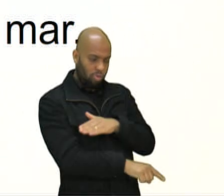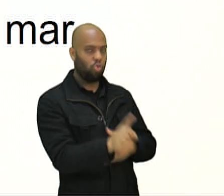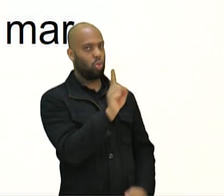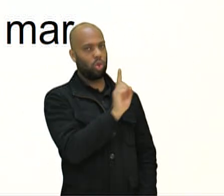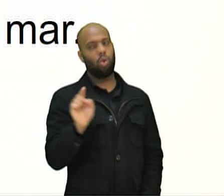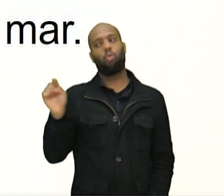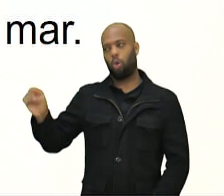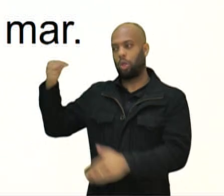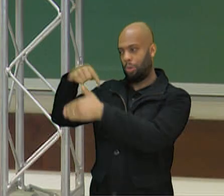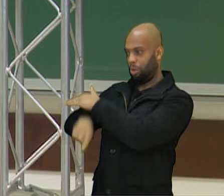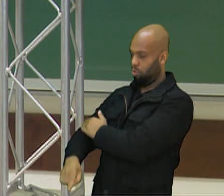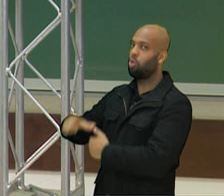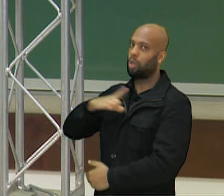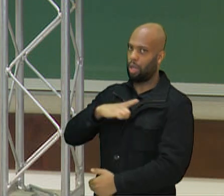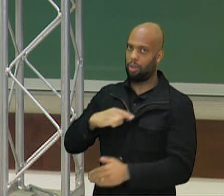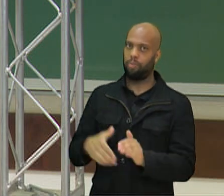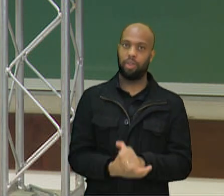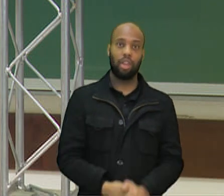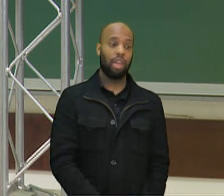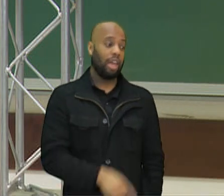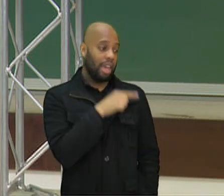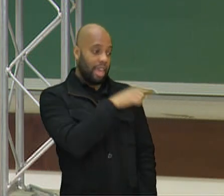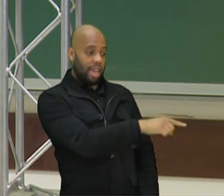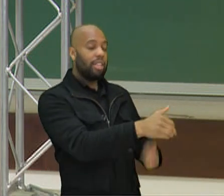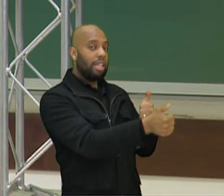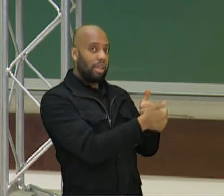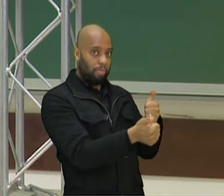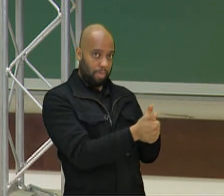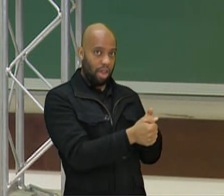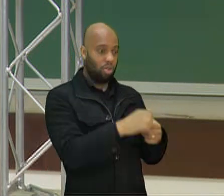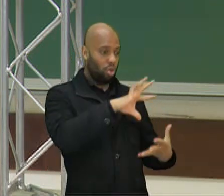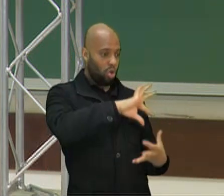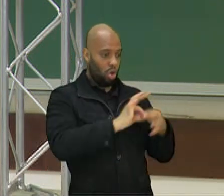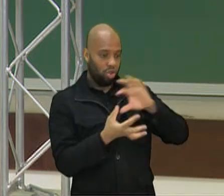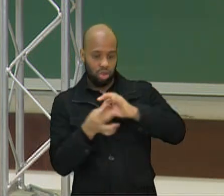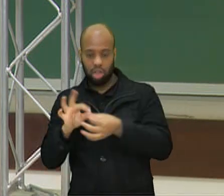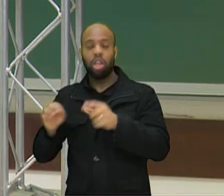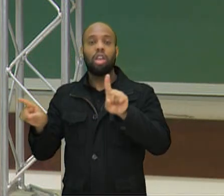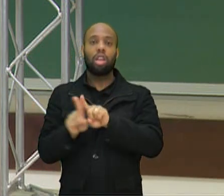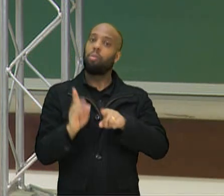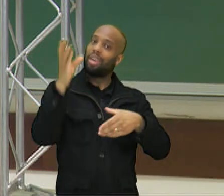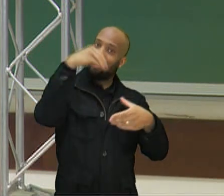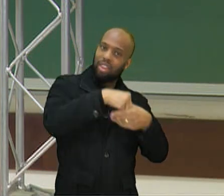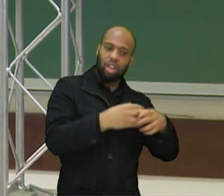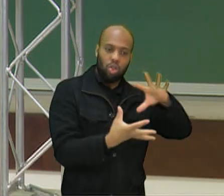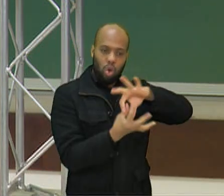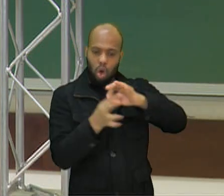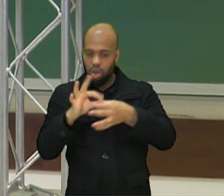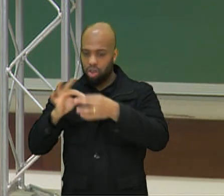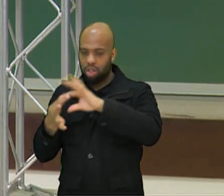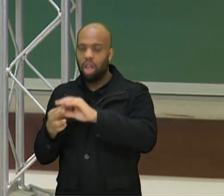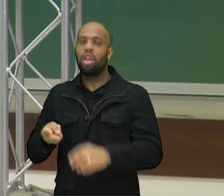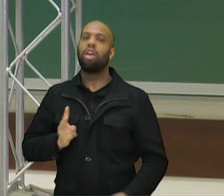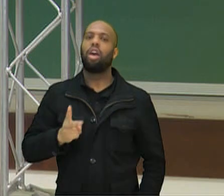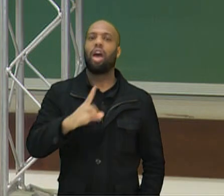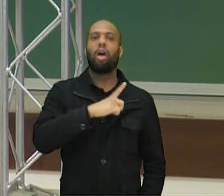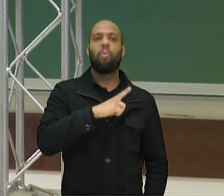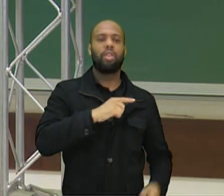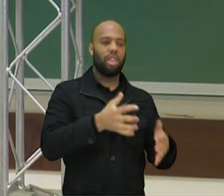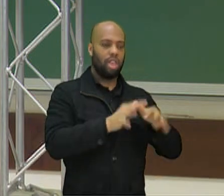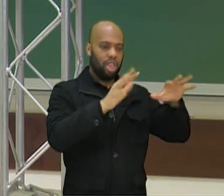os mares eles podem estar próximos aos continentes ou ainda dentro dos continentes. e eles sempre possuem